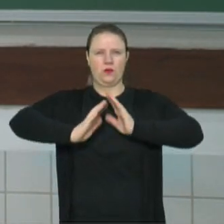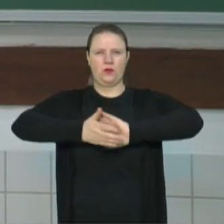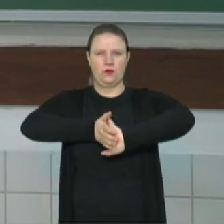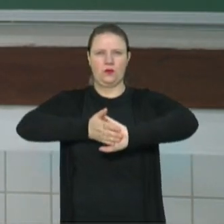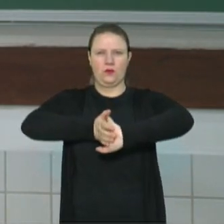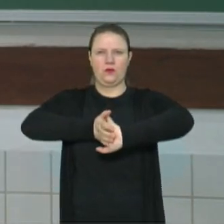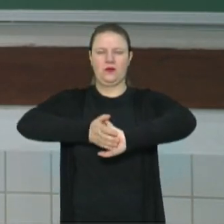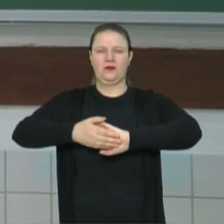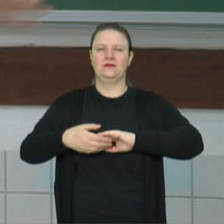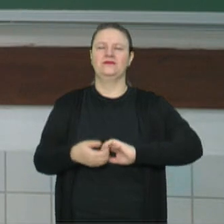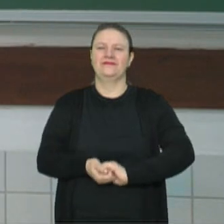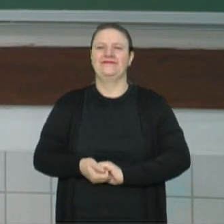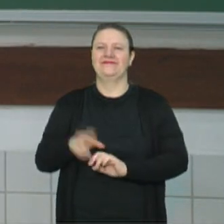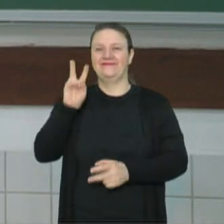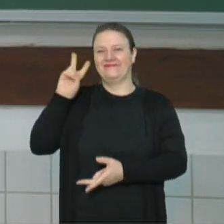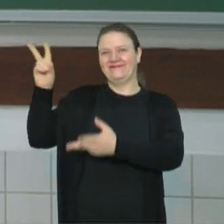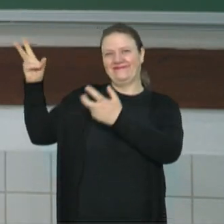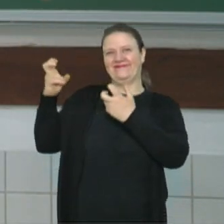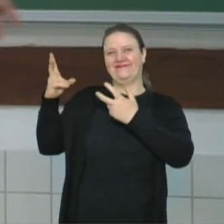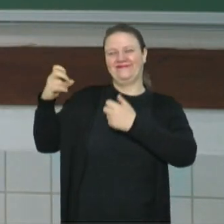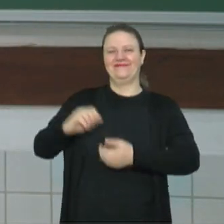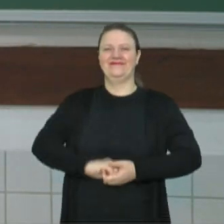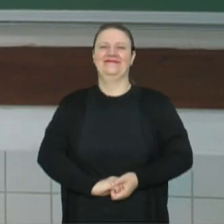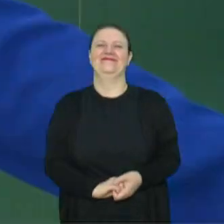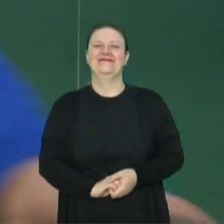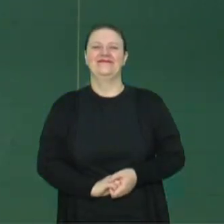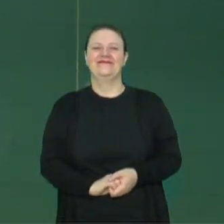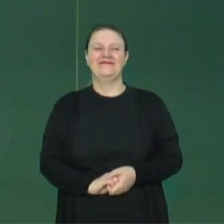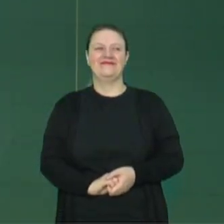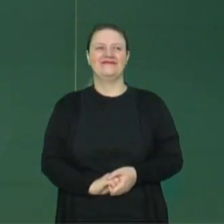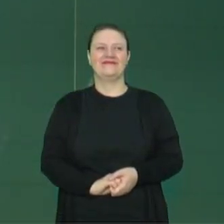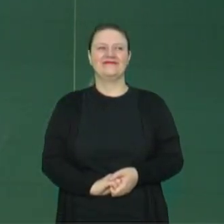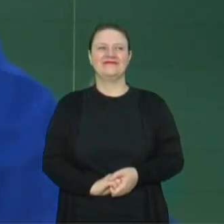Solta os braços lá na frente. Olha aí.